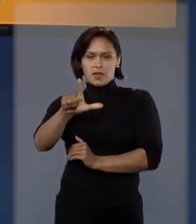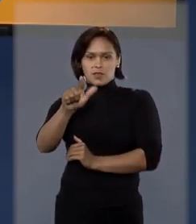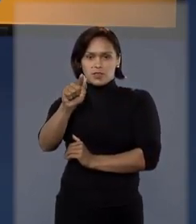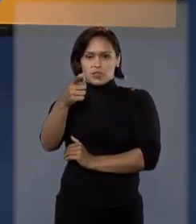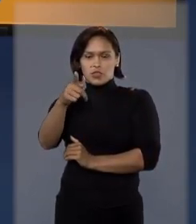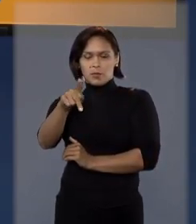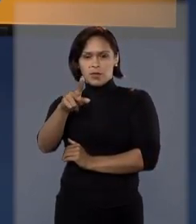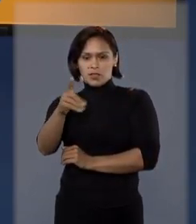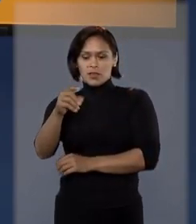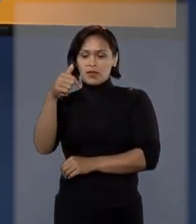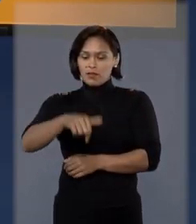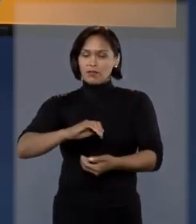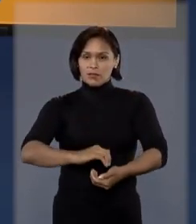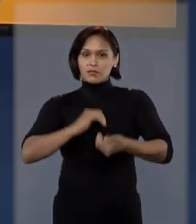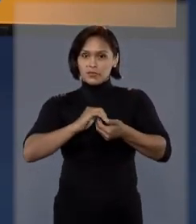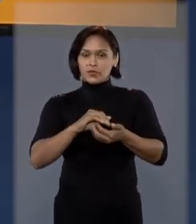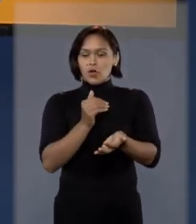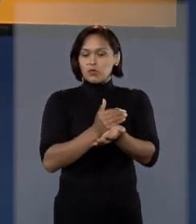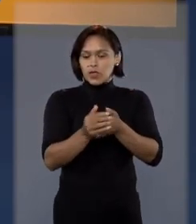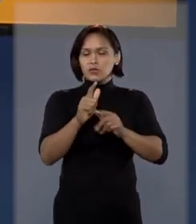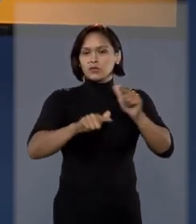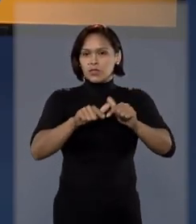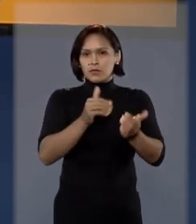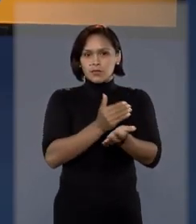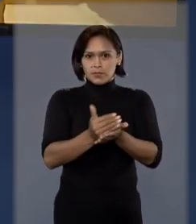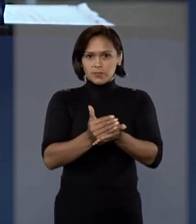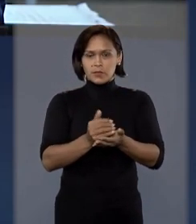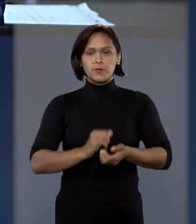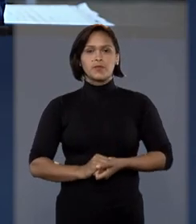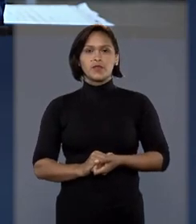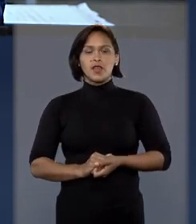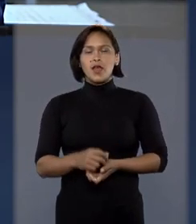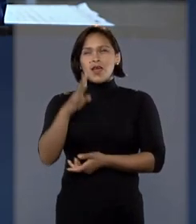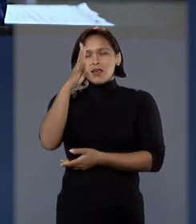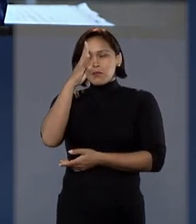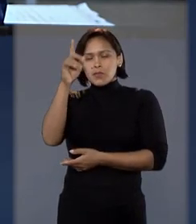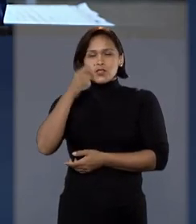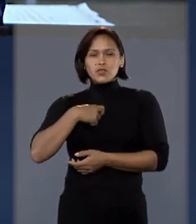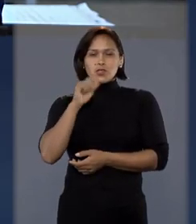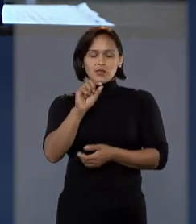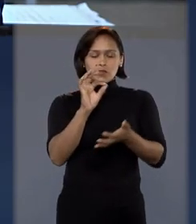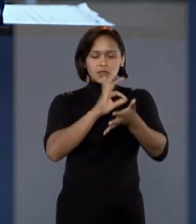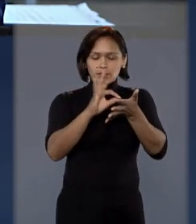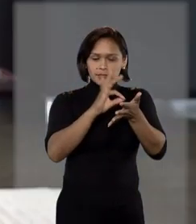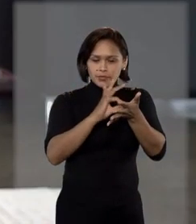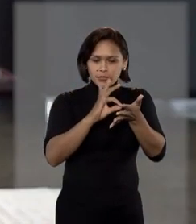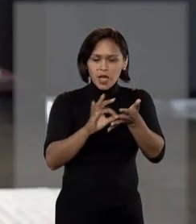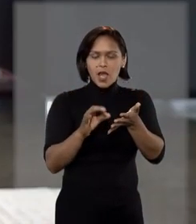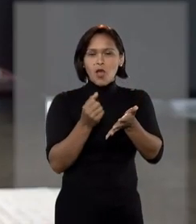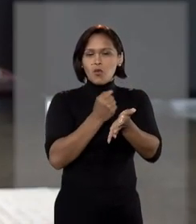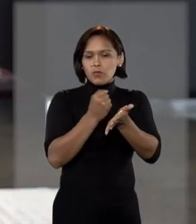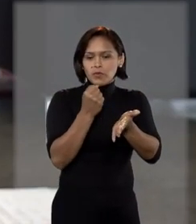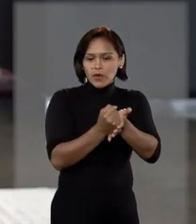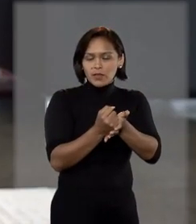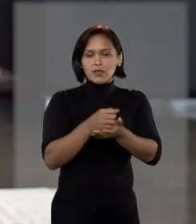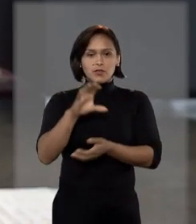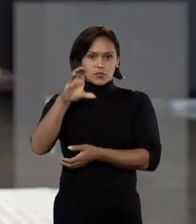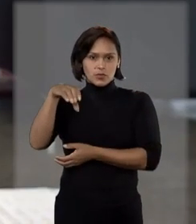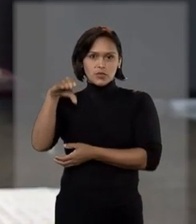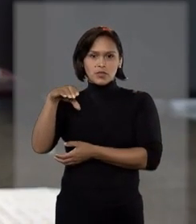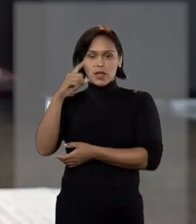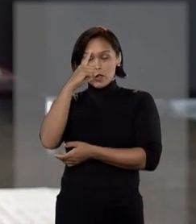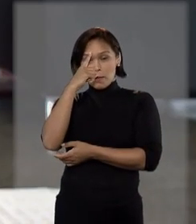LGPD na Corte. Os trabalhos já começaram, vamos ver? Imagine o que você preenche um cadastro de